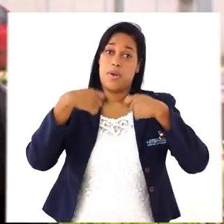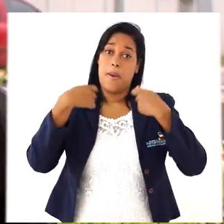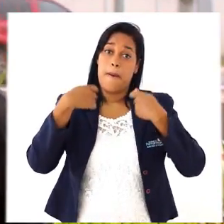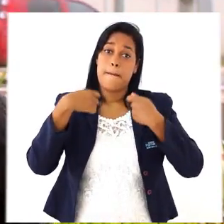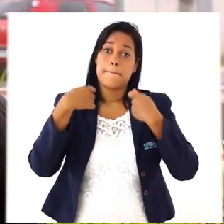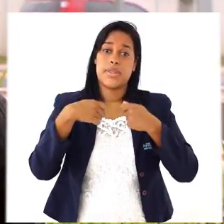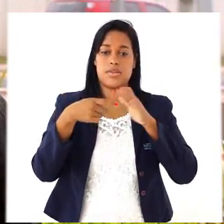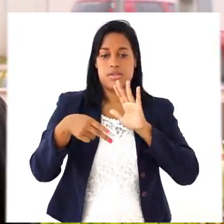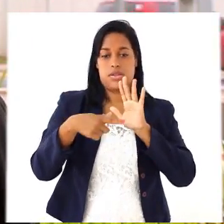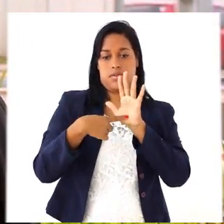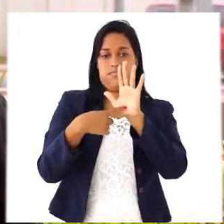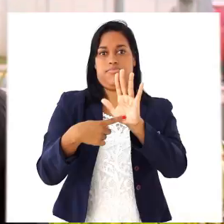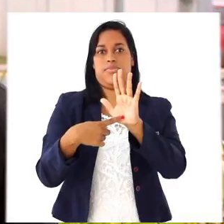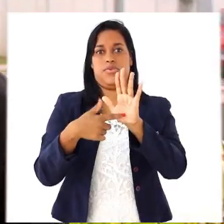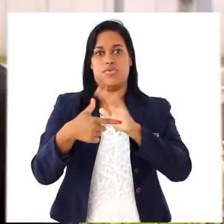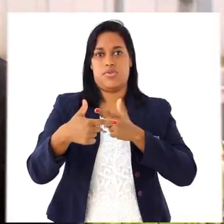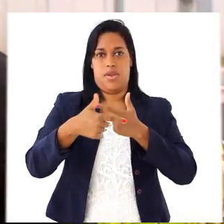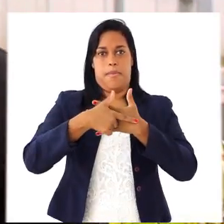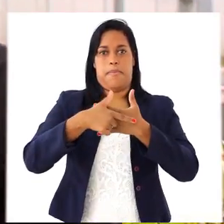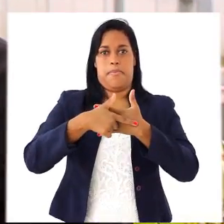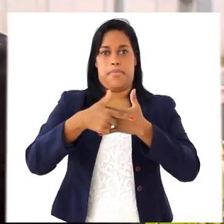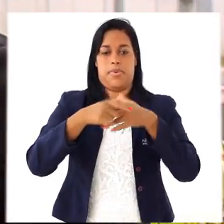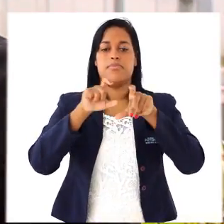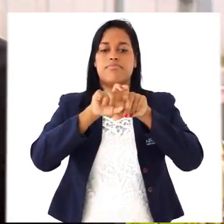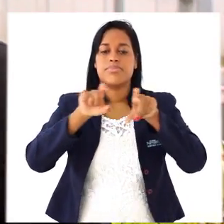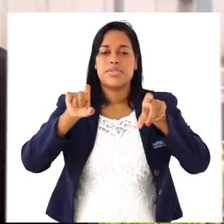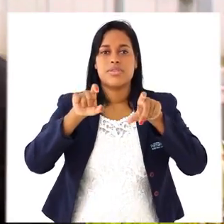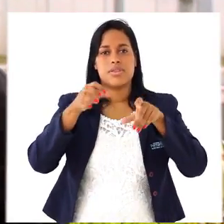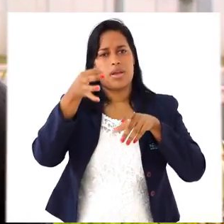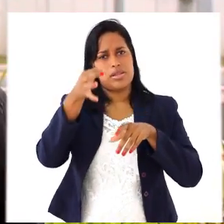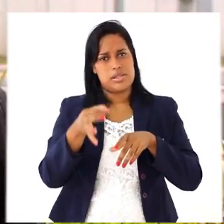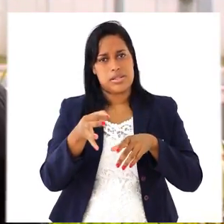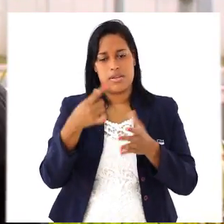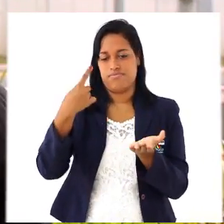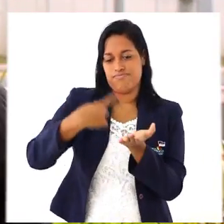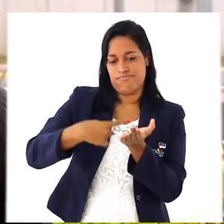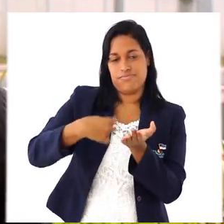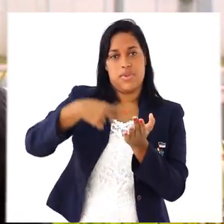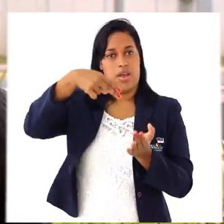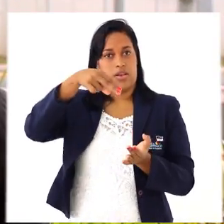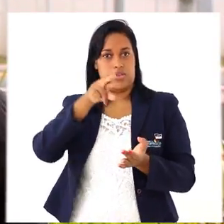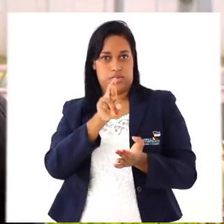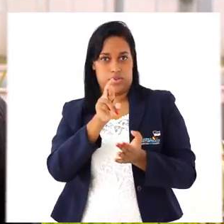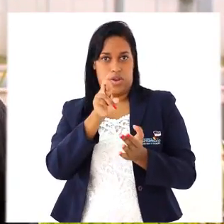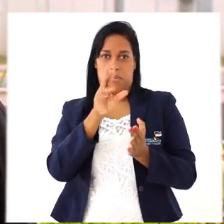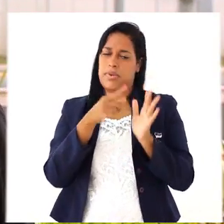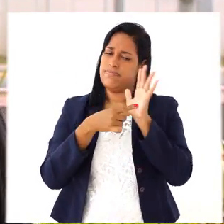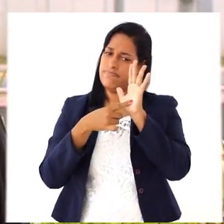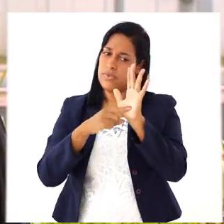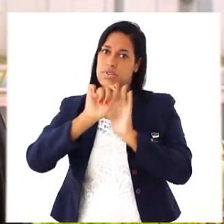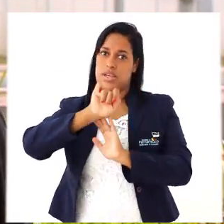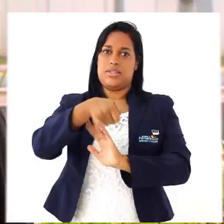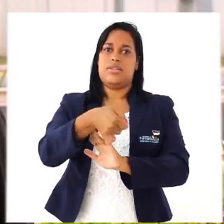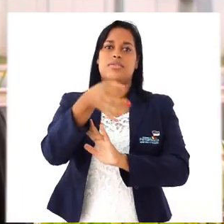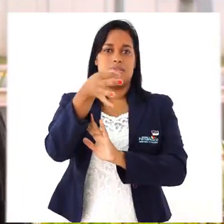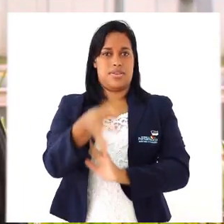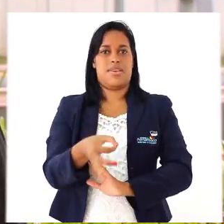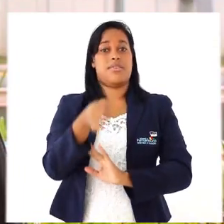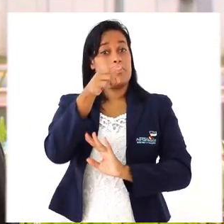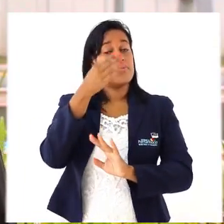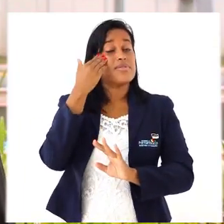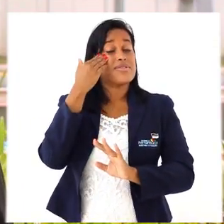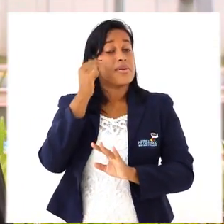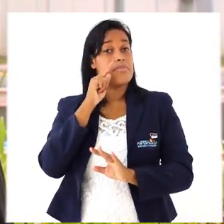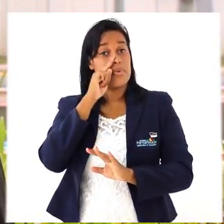muito bem sinalizada. Isso é determinado por lei. A norma exige que a gente faça essa sinalização adequada até para você saber os riscos.